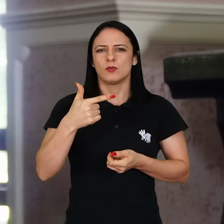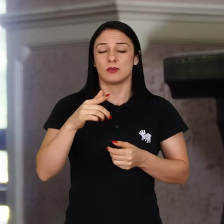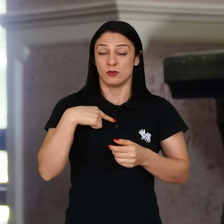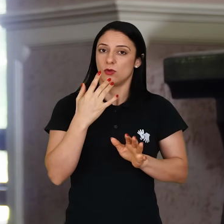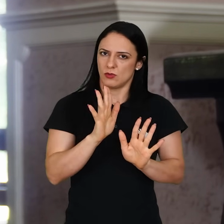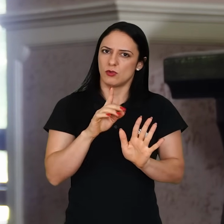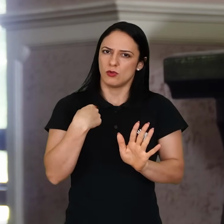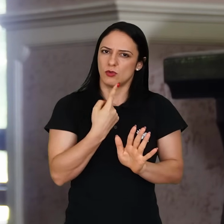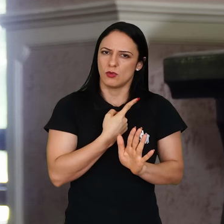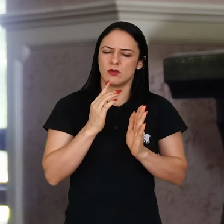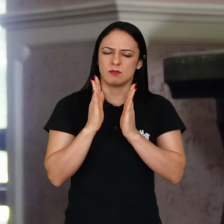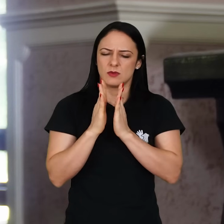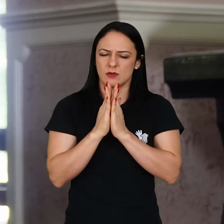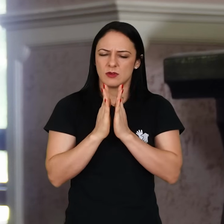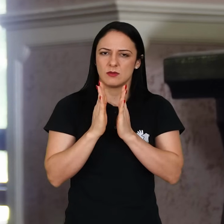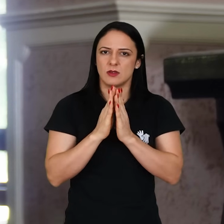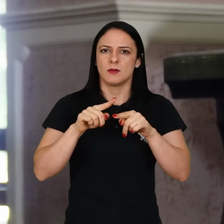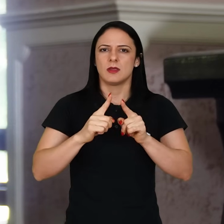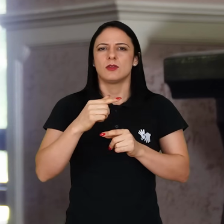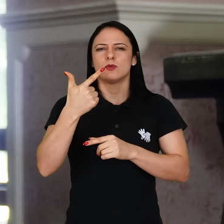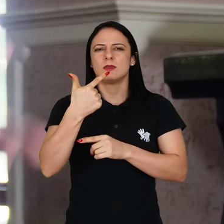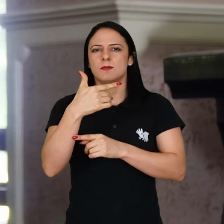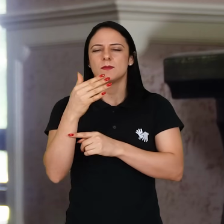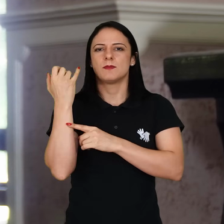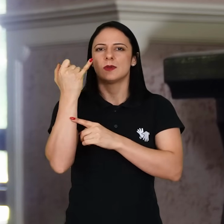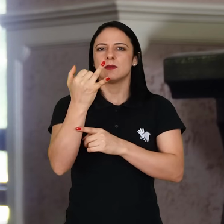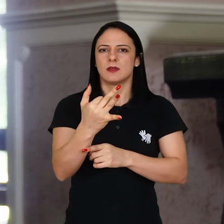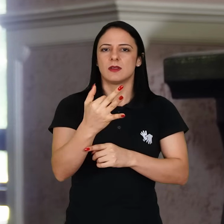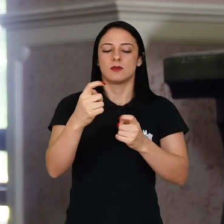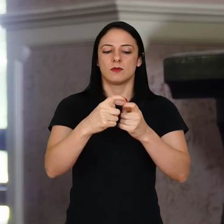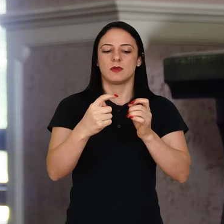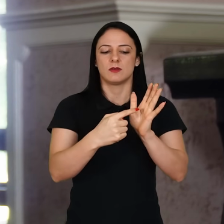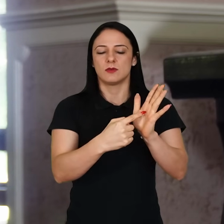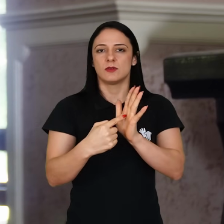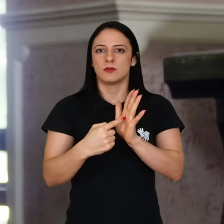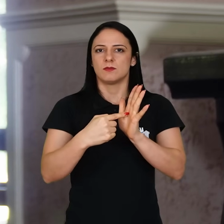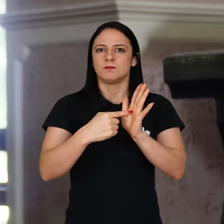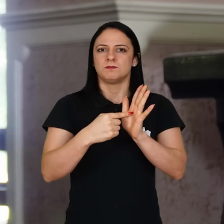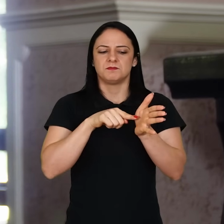gente ficou em oração, e quando foi 2 horas da manhã, 2:30, ele saiu lá de dentro com os exames e falou, olha,